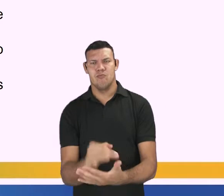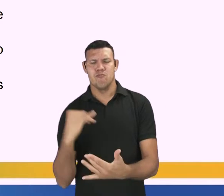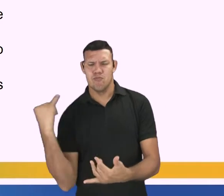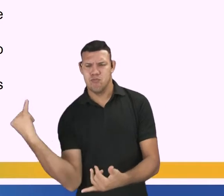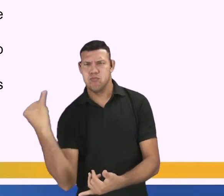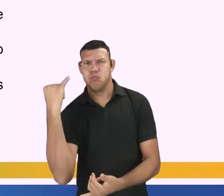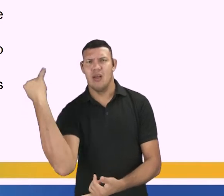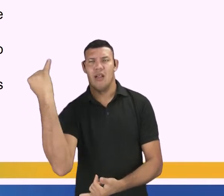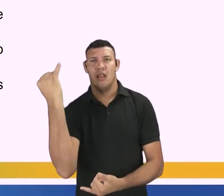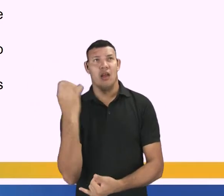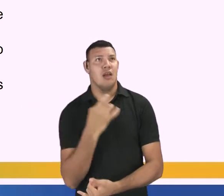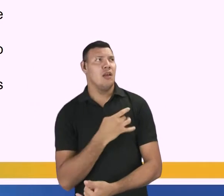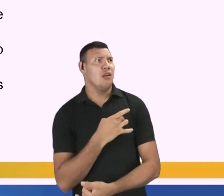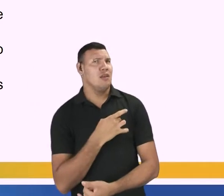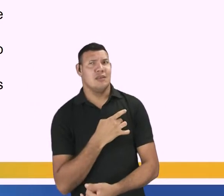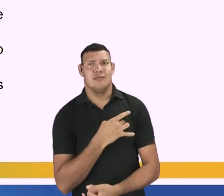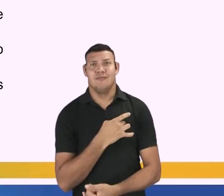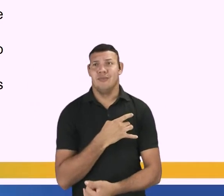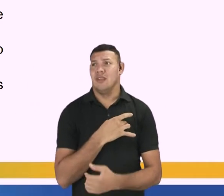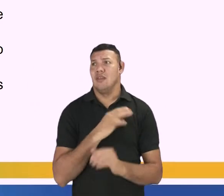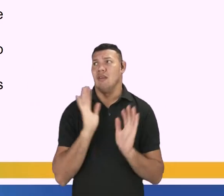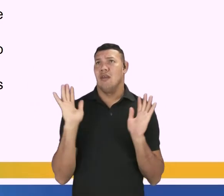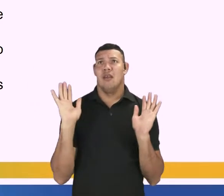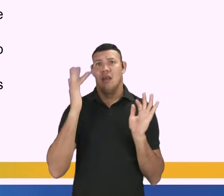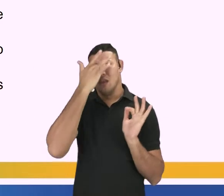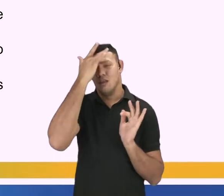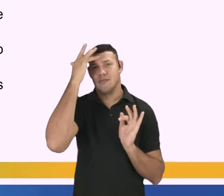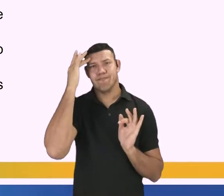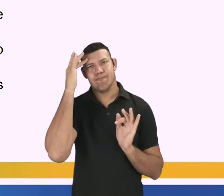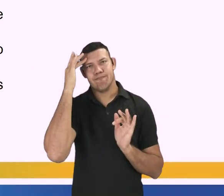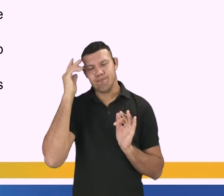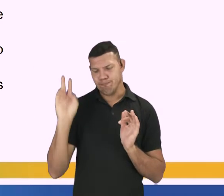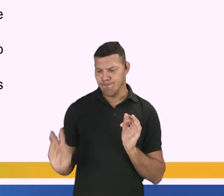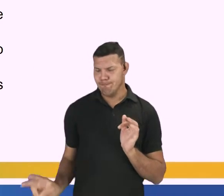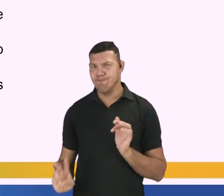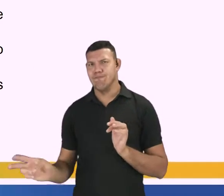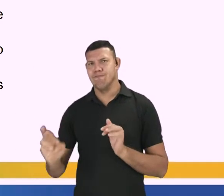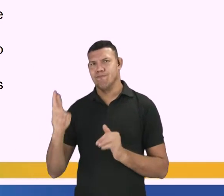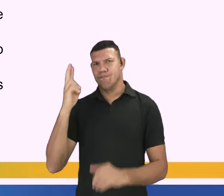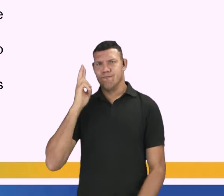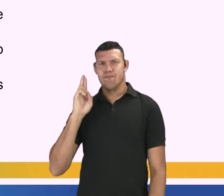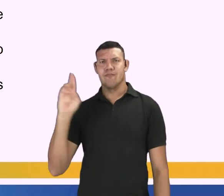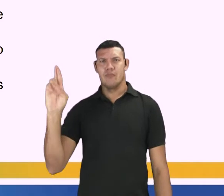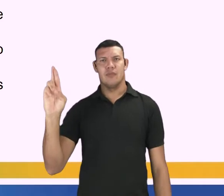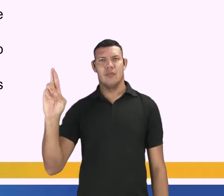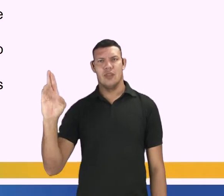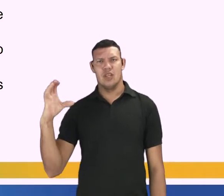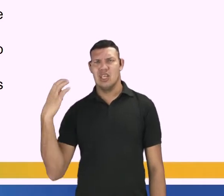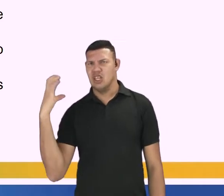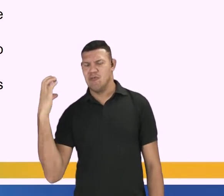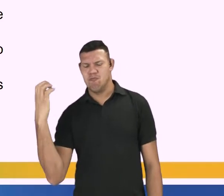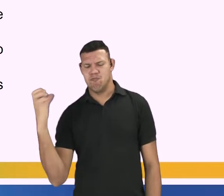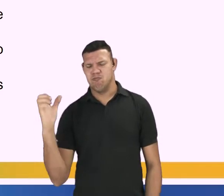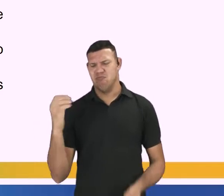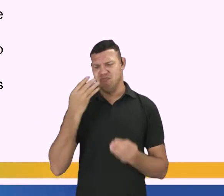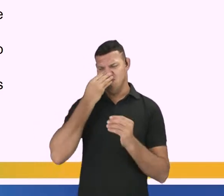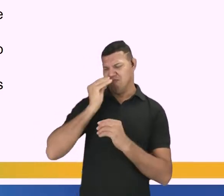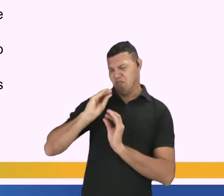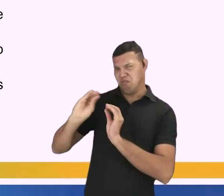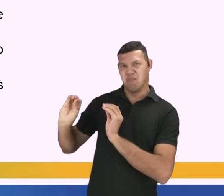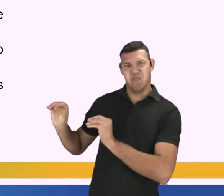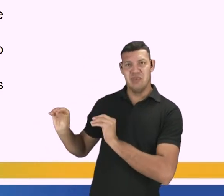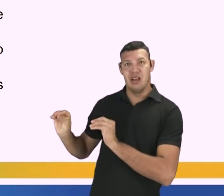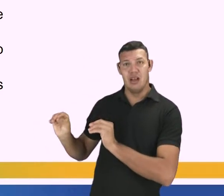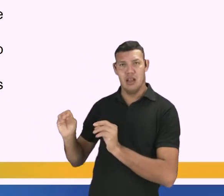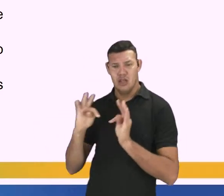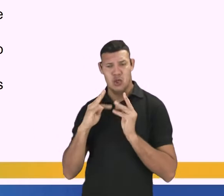pessoas temiam muito, eles não valorizavam a razão, não valorizavam a ciência e acreditavam que tudo